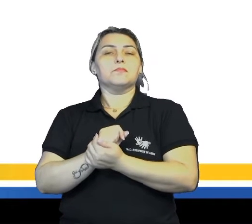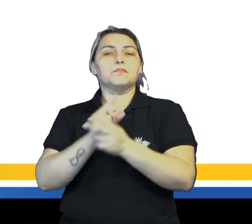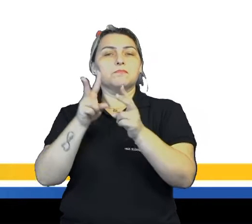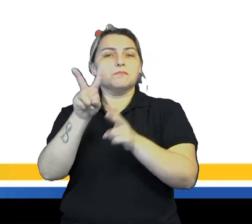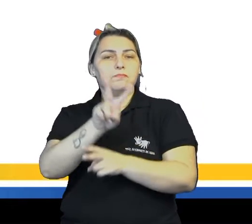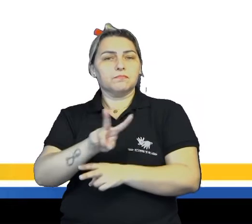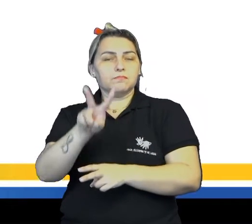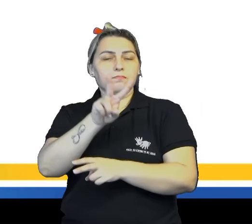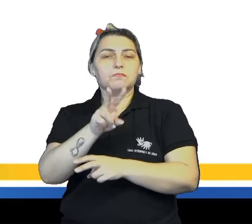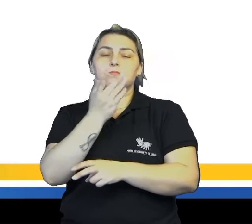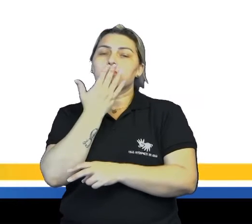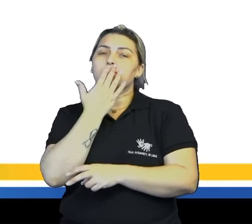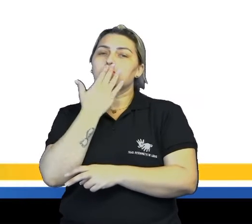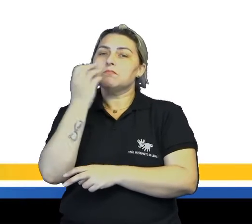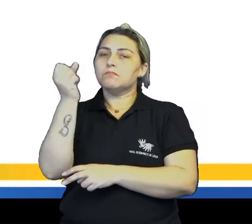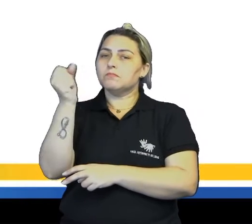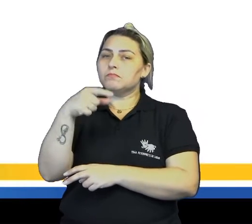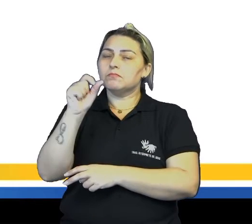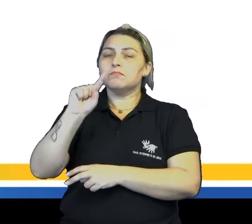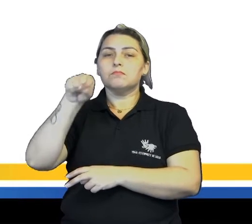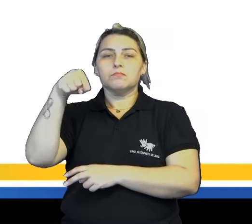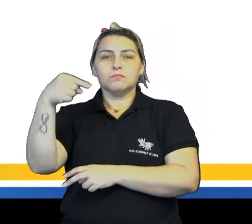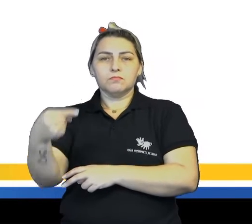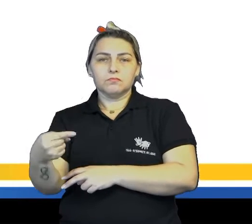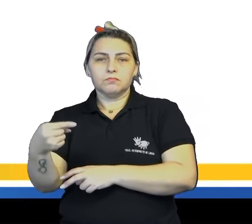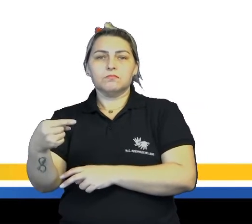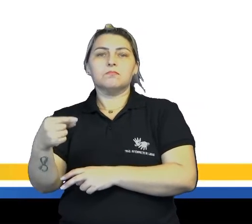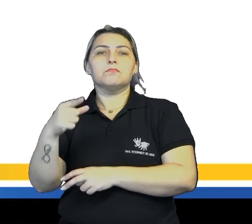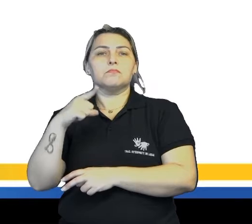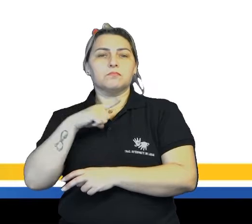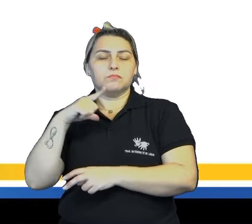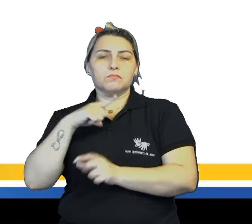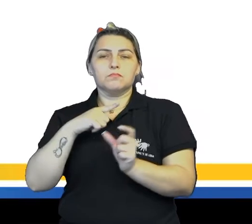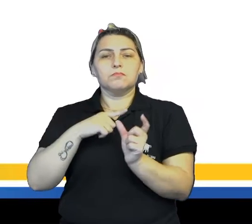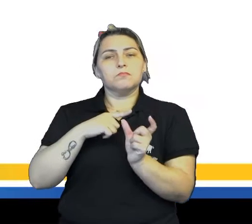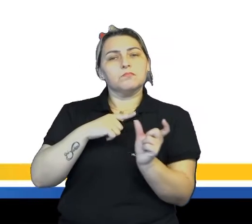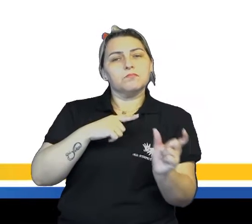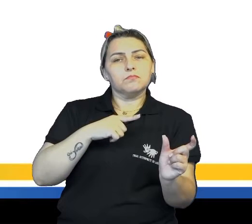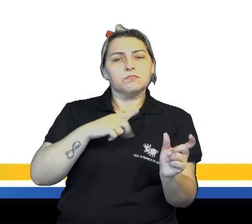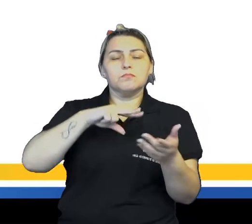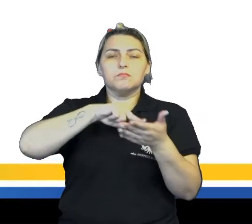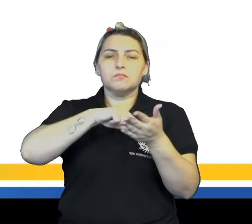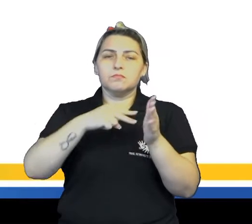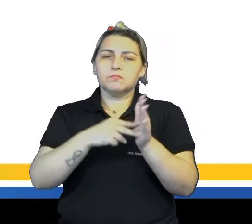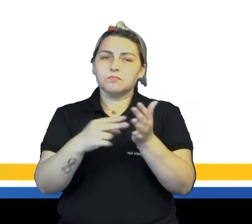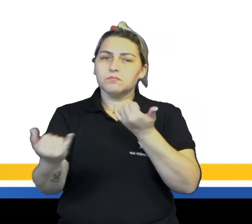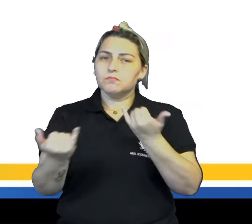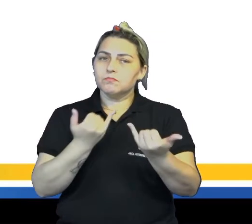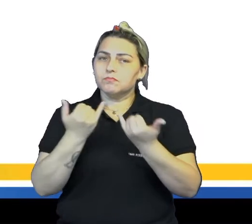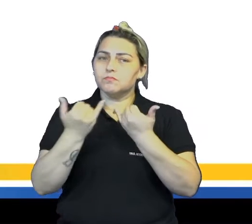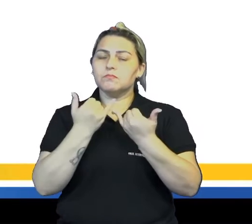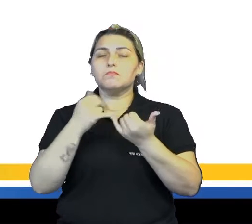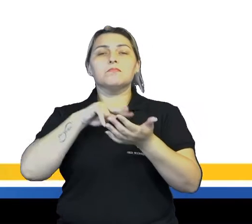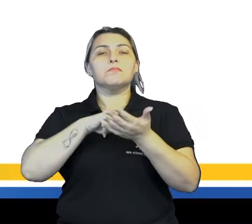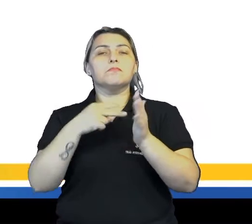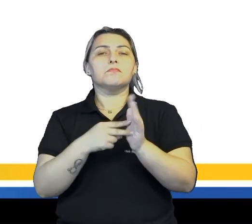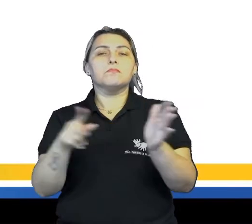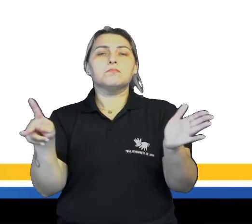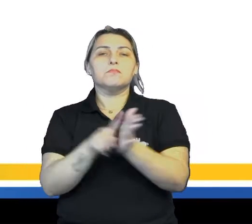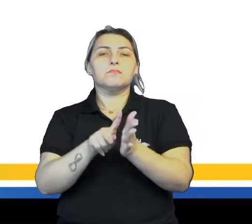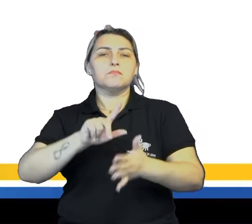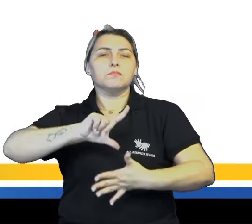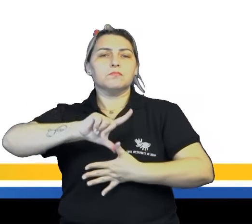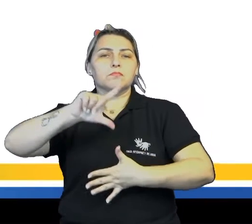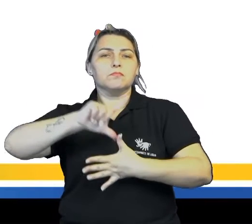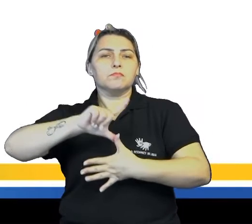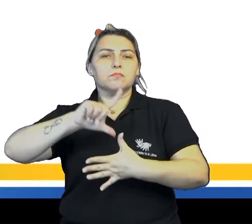na cor azul, e logo abaixo existe, digamos assim, uma informação a respeito desse